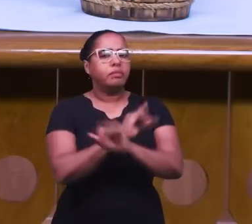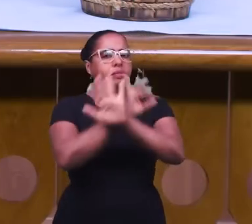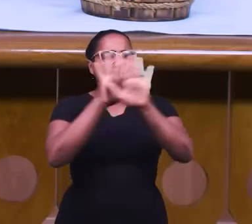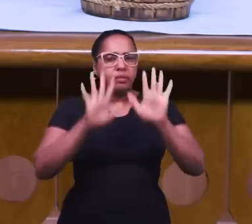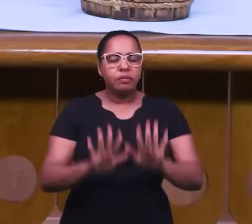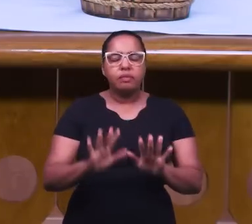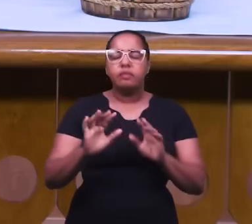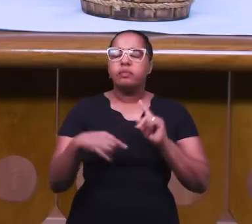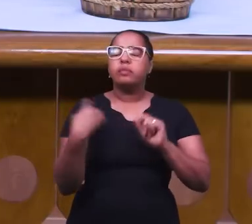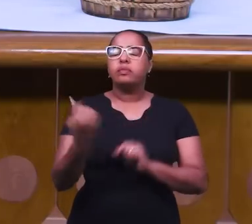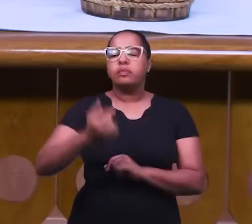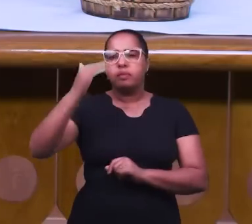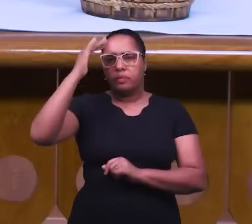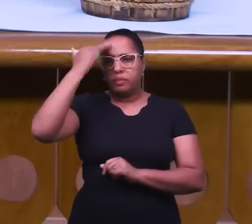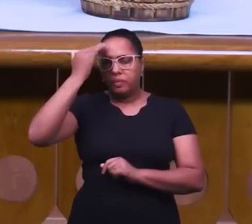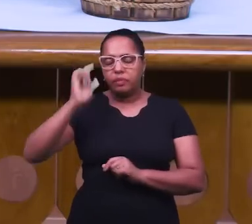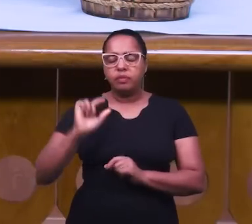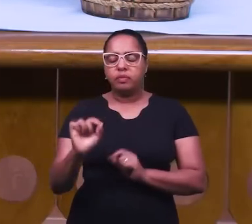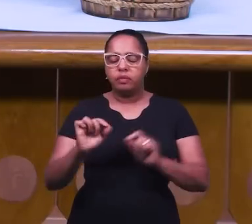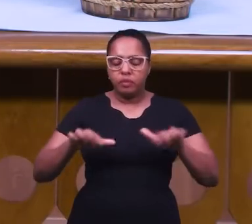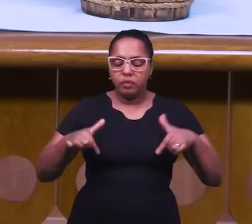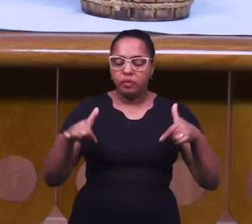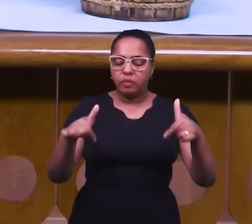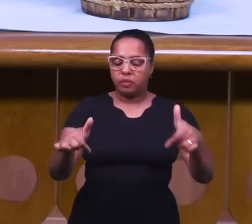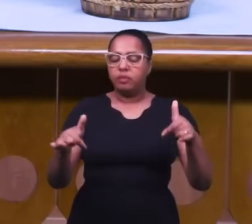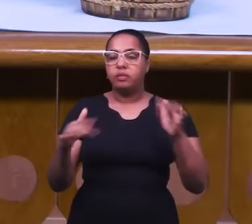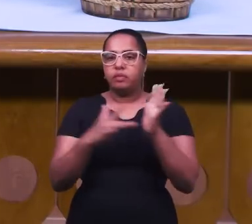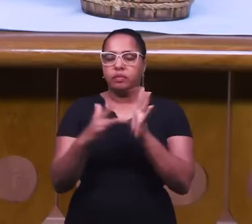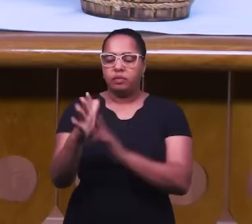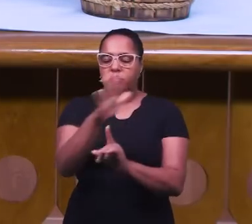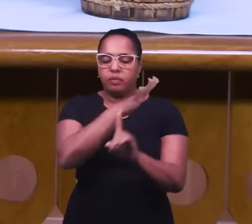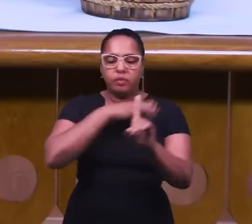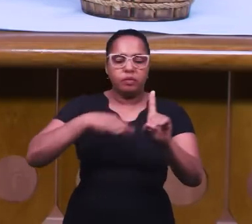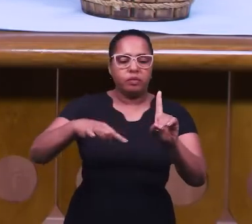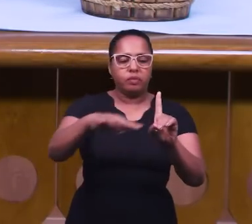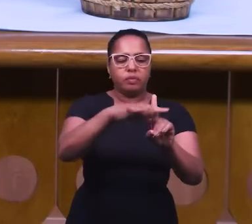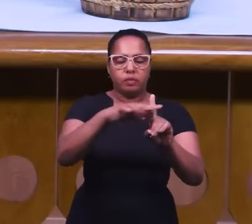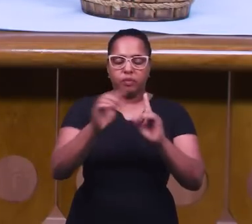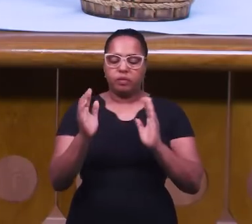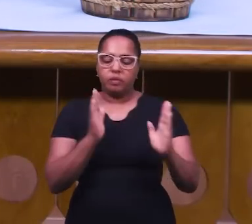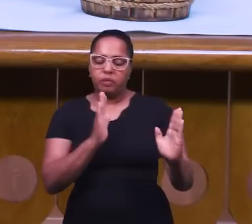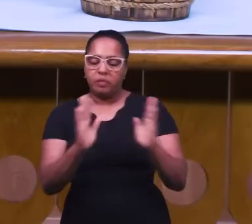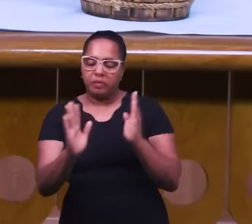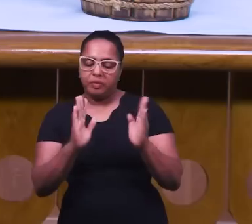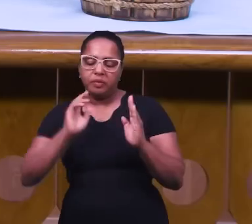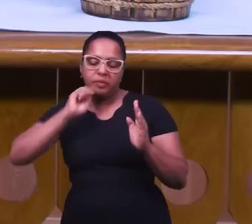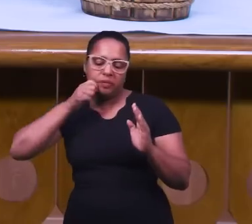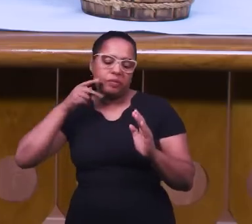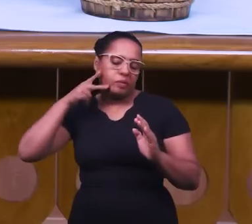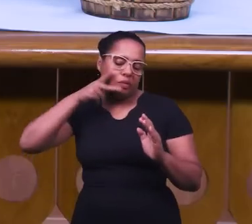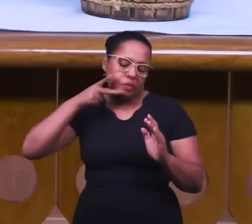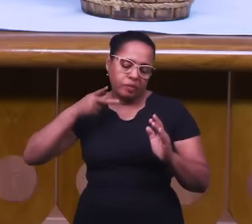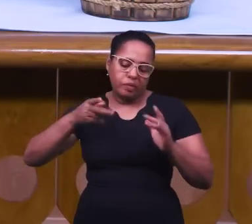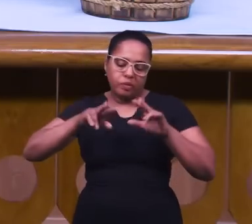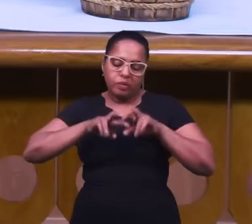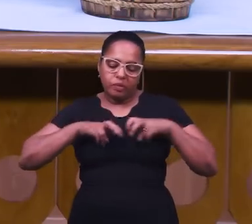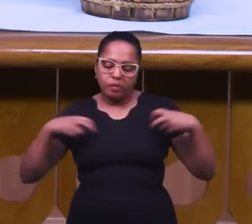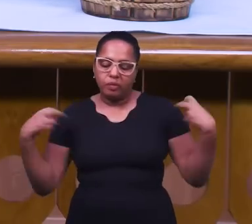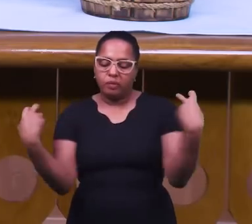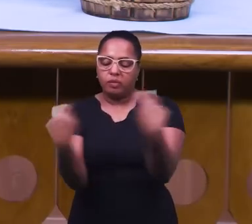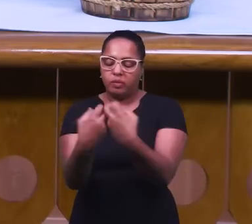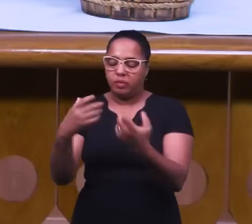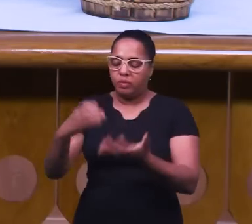notável, então, nós entendermos que aquele ato do Senhor Jesus na cruz, ali na ceia, aliás, com os seus discípulos, de